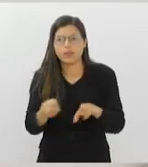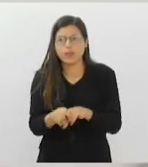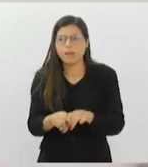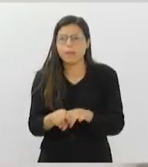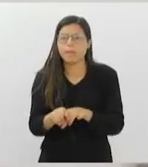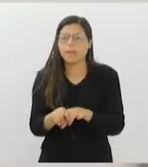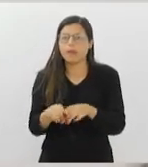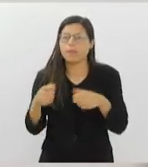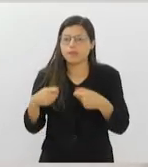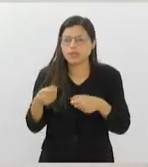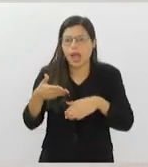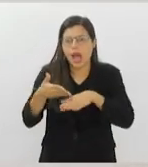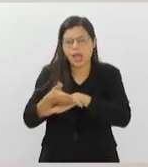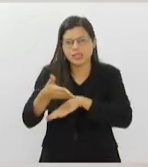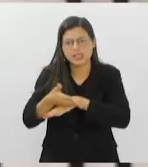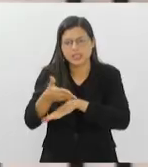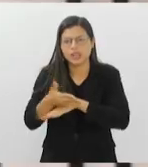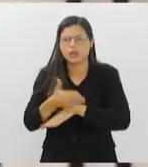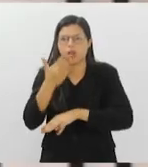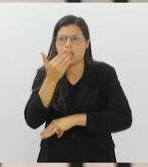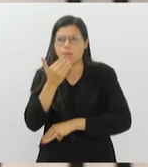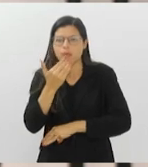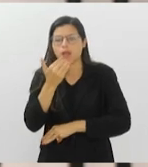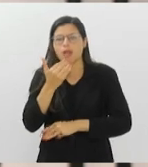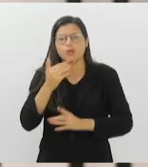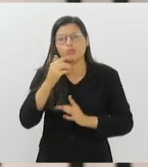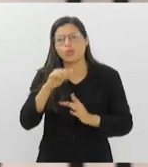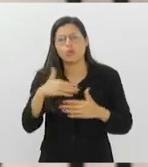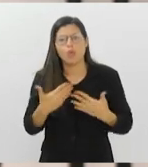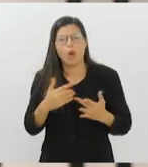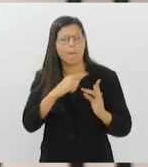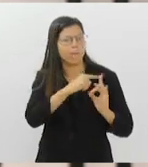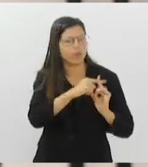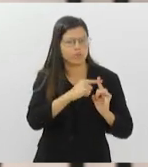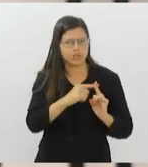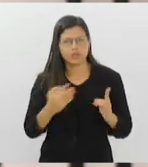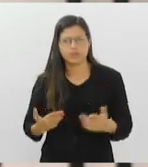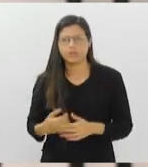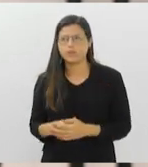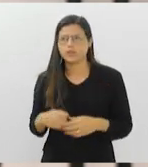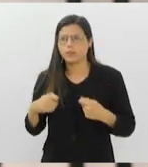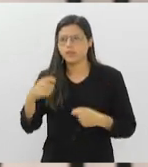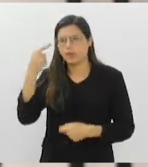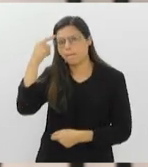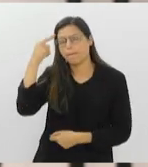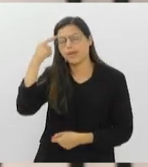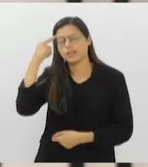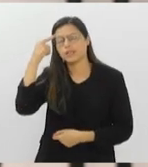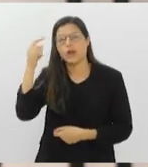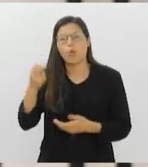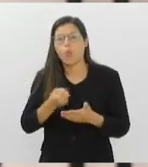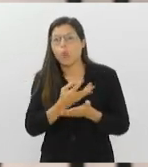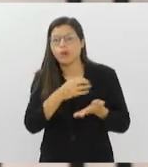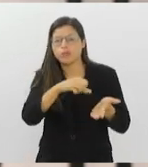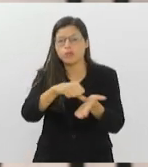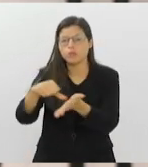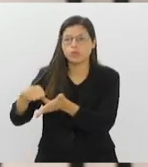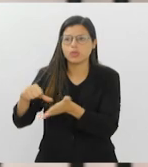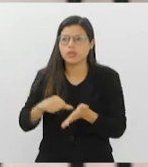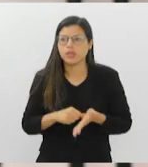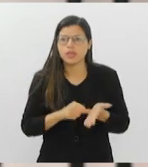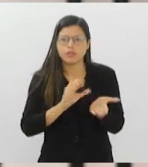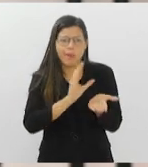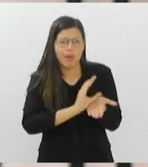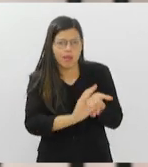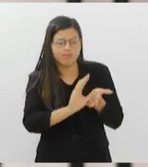alimento e todos os seus benefícios. A gente tem que pensar quantas são as unidades neonatais que temos nos estados para investir em bancos